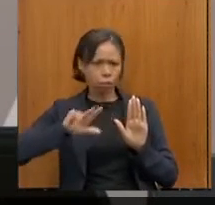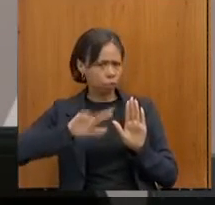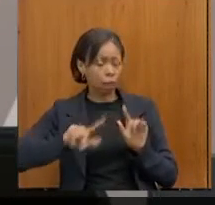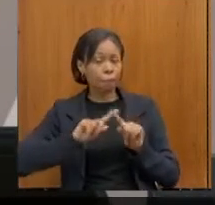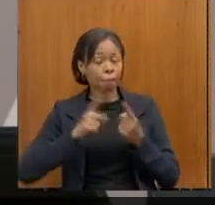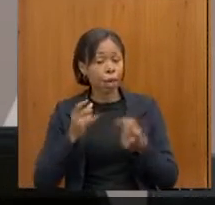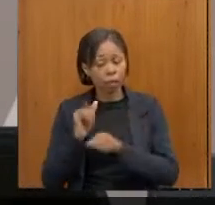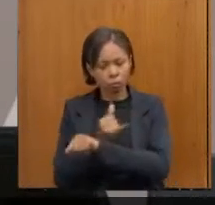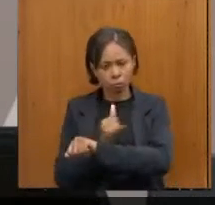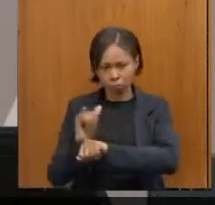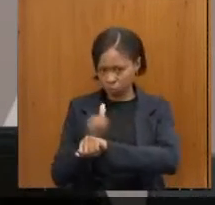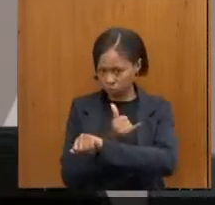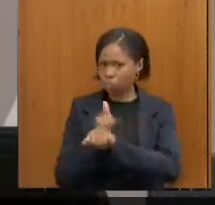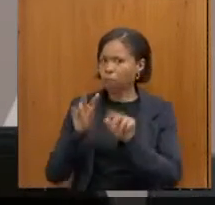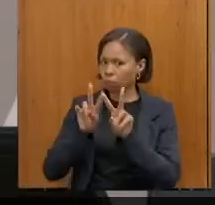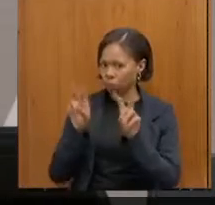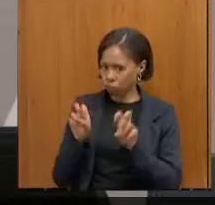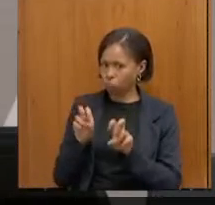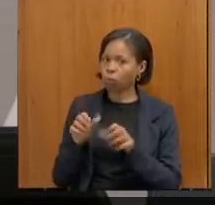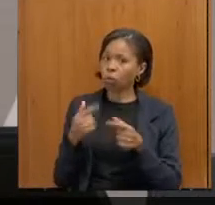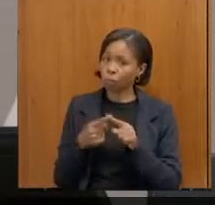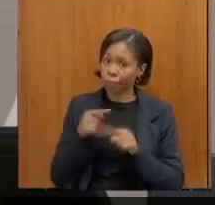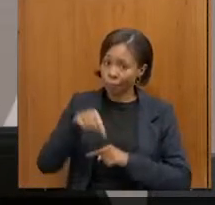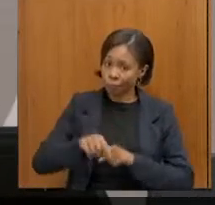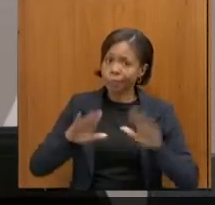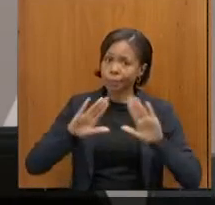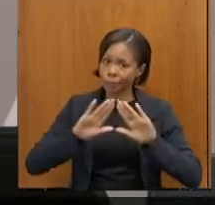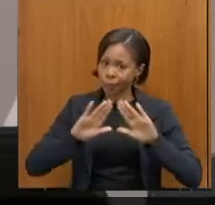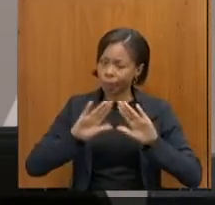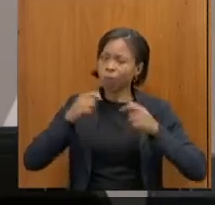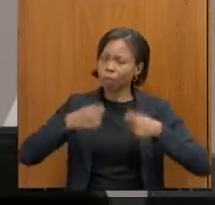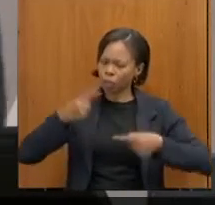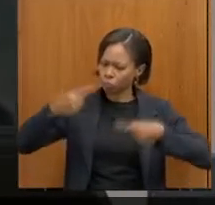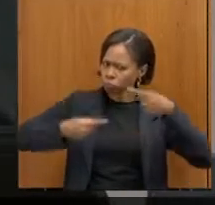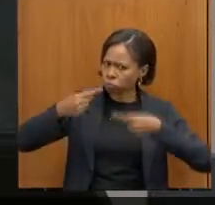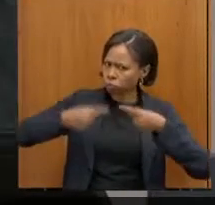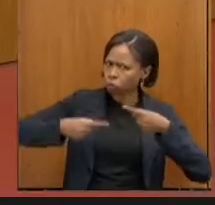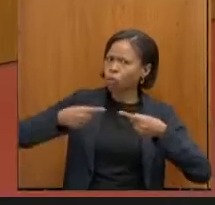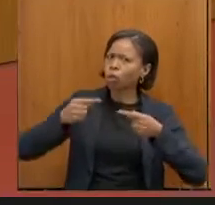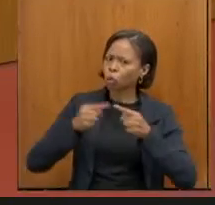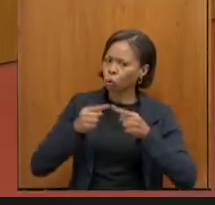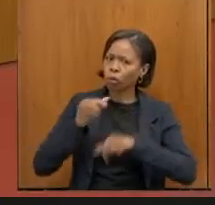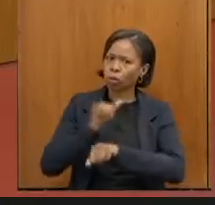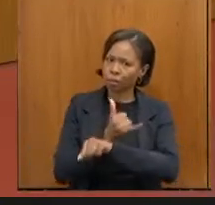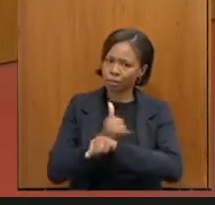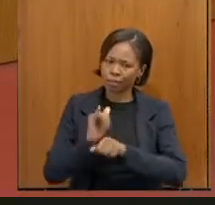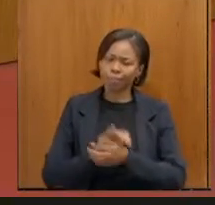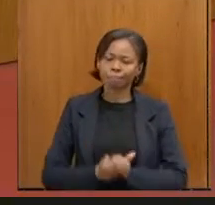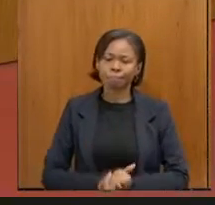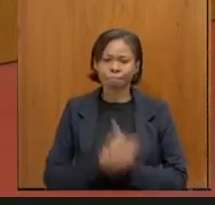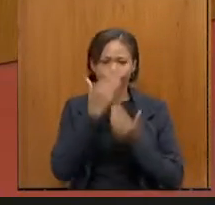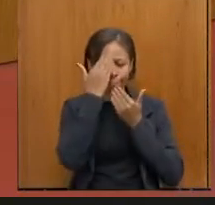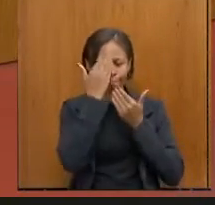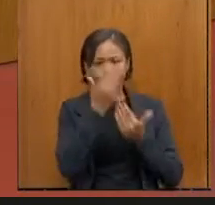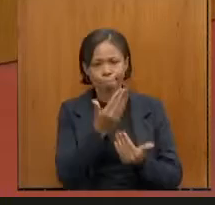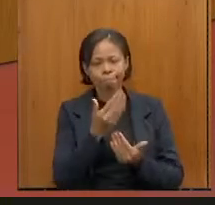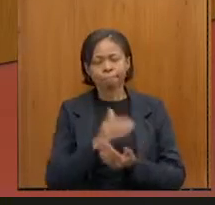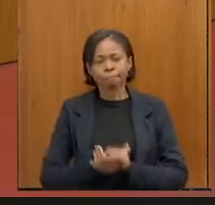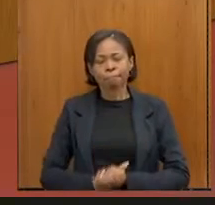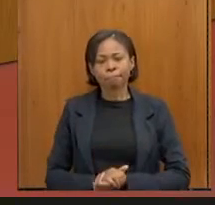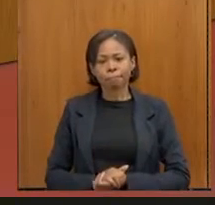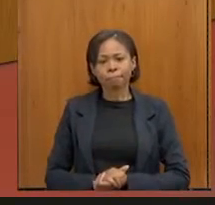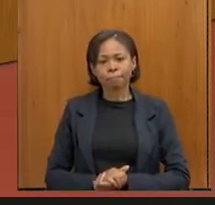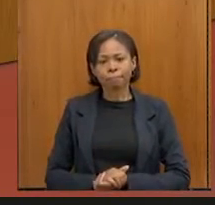estratégica e essa Assembleia precisa de fazer também diz que o senhor estratégica obrigado pela desse Deputado Virgílio